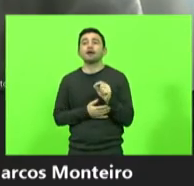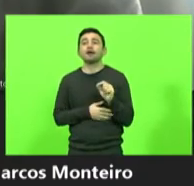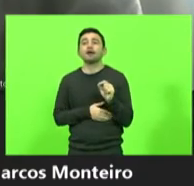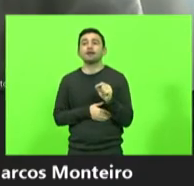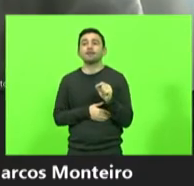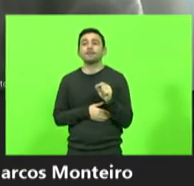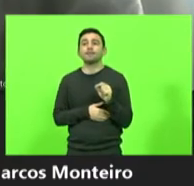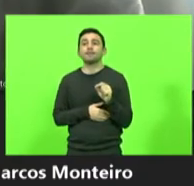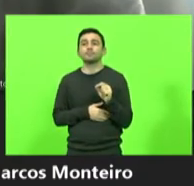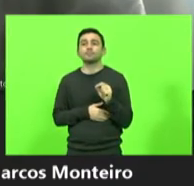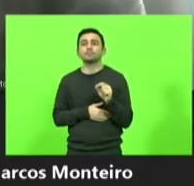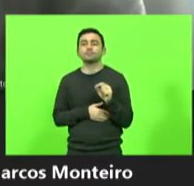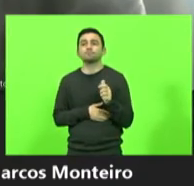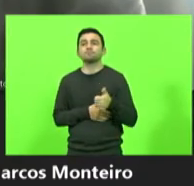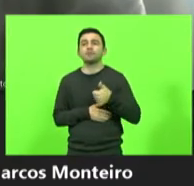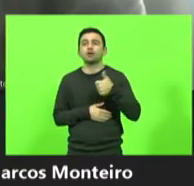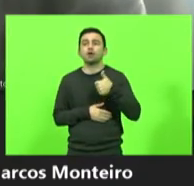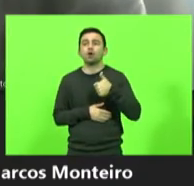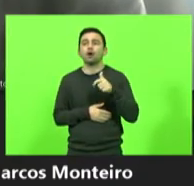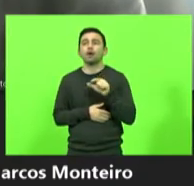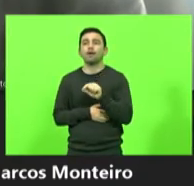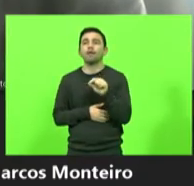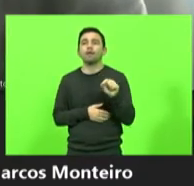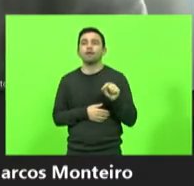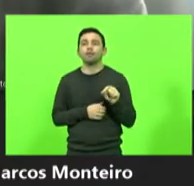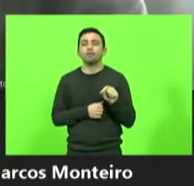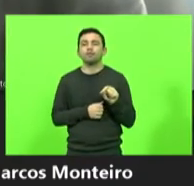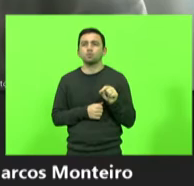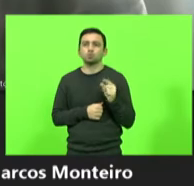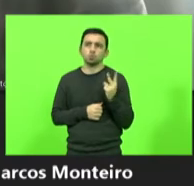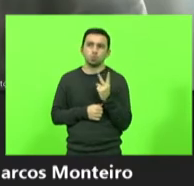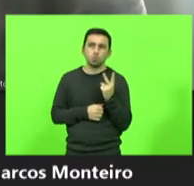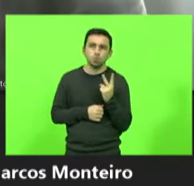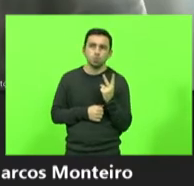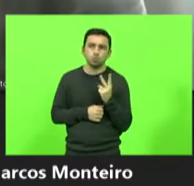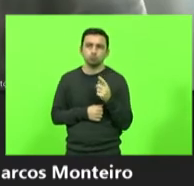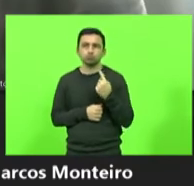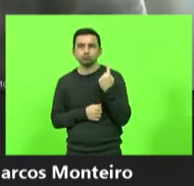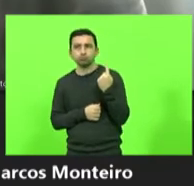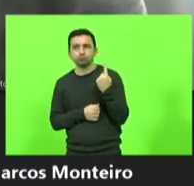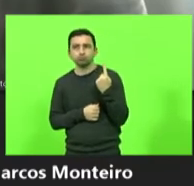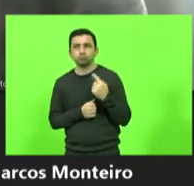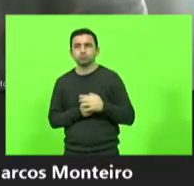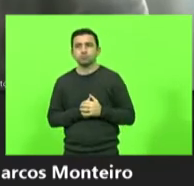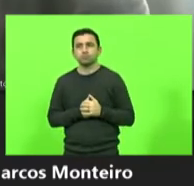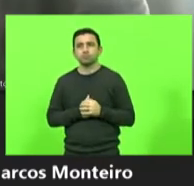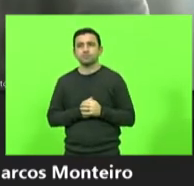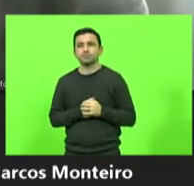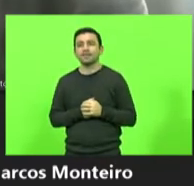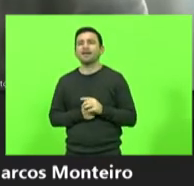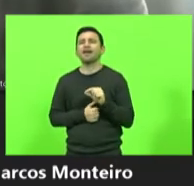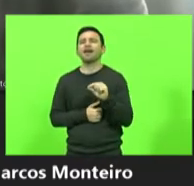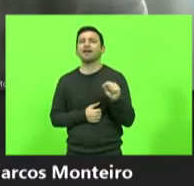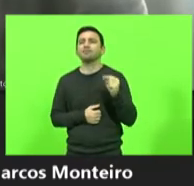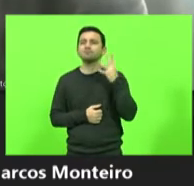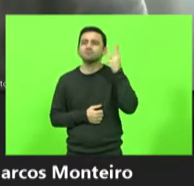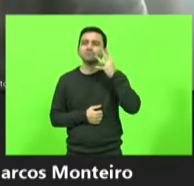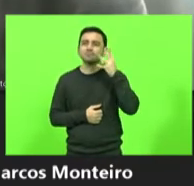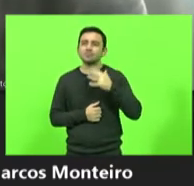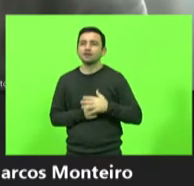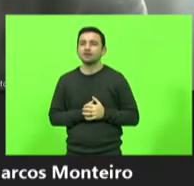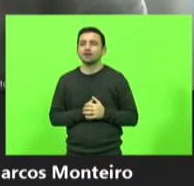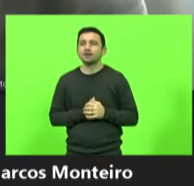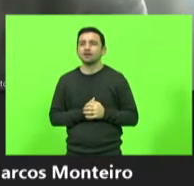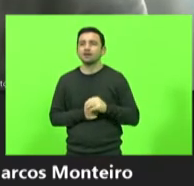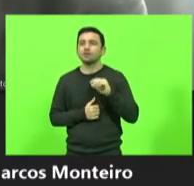Luciane. Vocês preferem falar os dois? Um dos dois? Quem prefere falar? A Luciane,